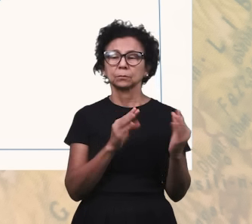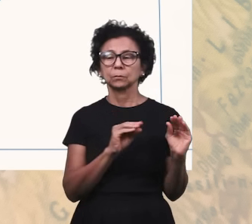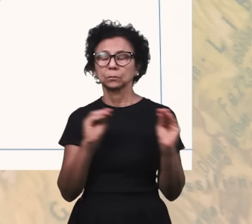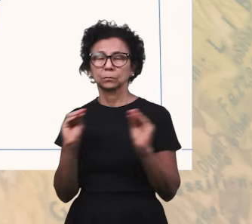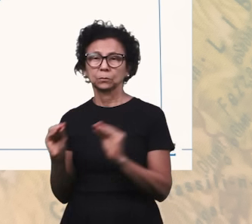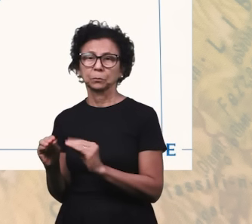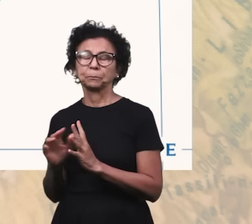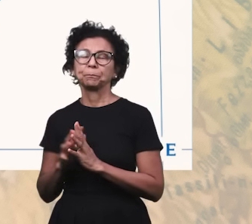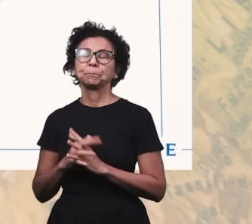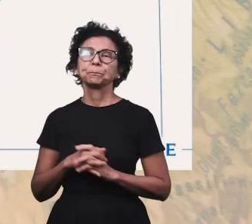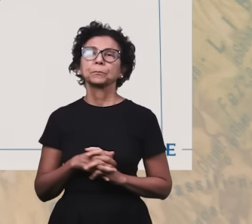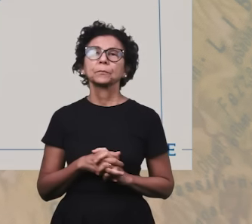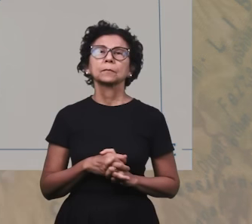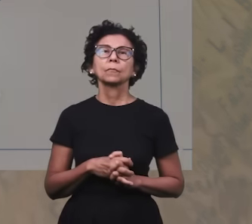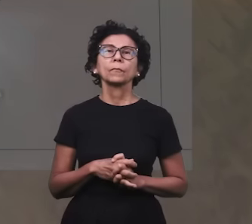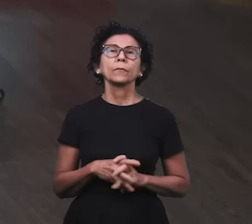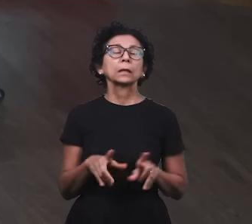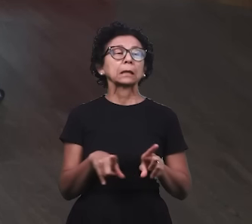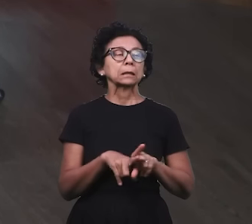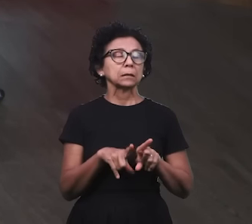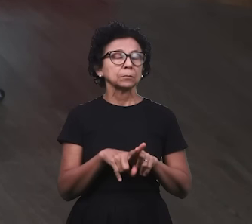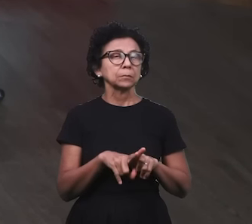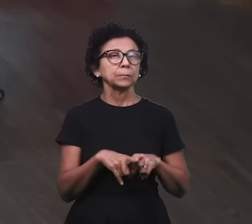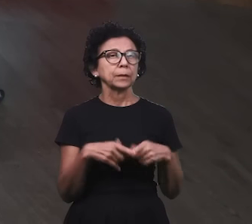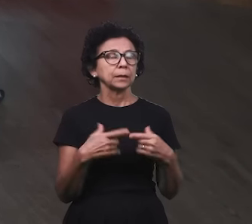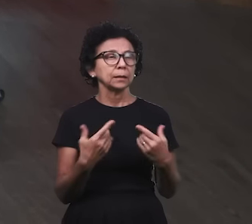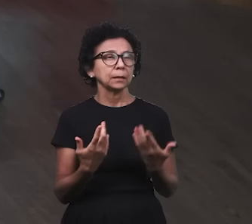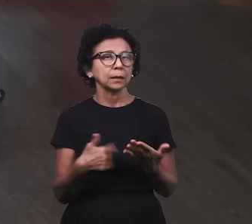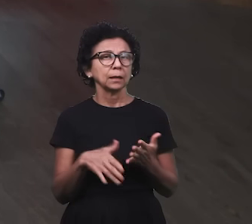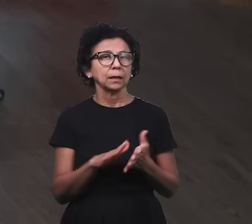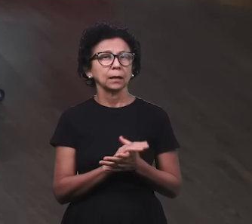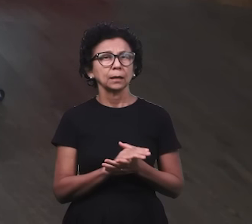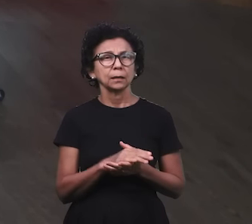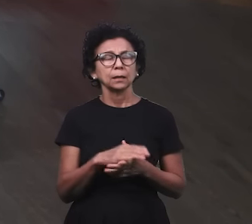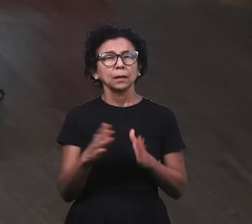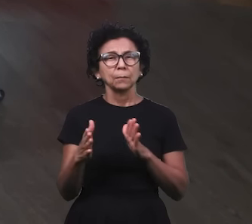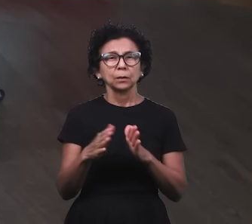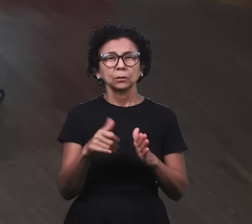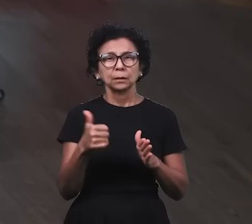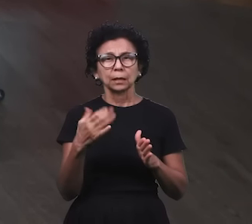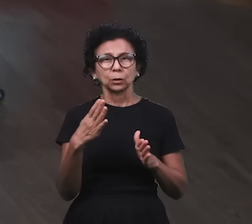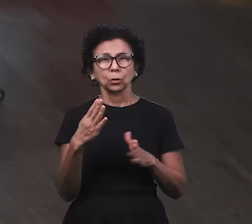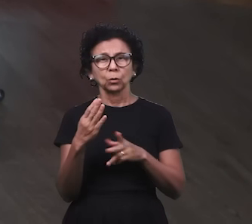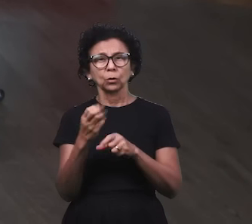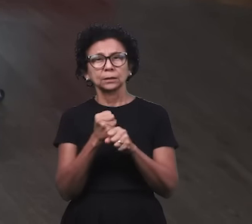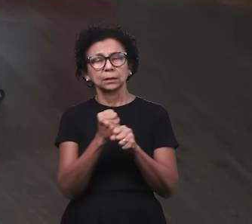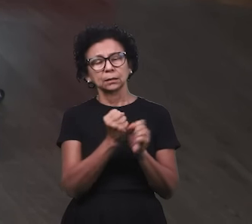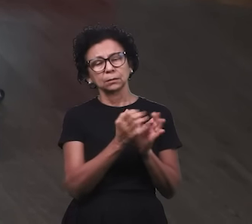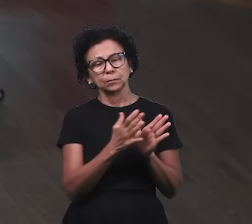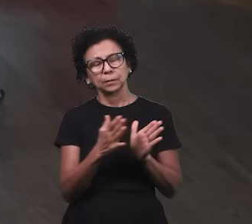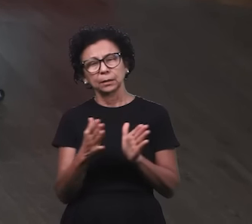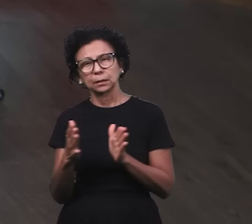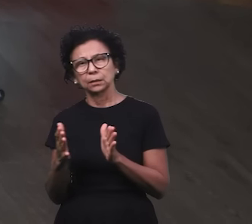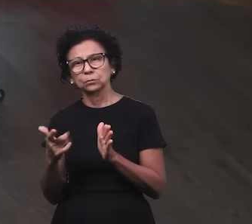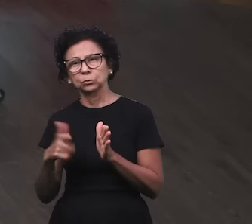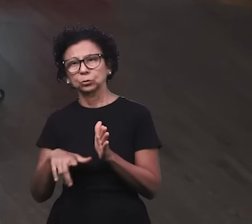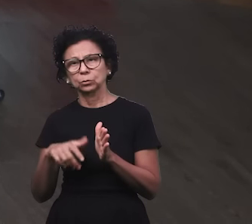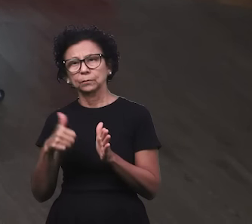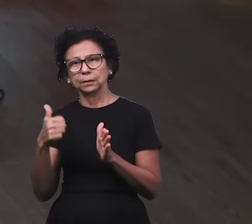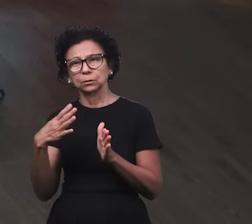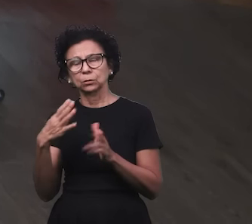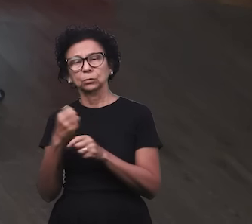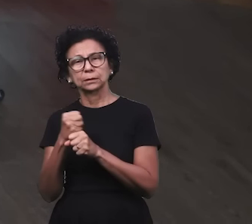nos falou nos bastidores aqui, a questão do censo, era de 14 em 14 anos, né? Isto. Isso do episódio